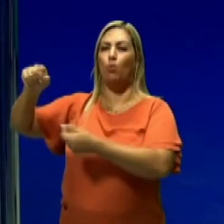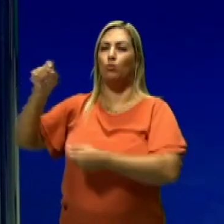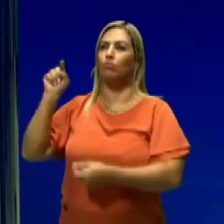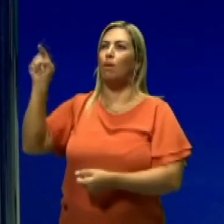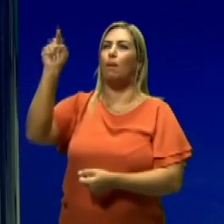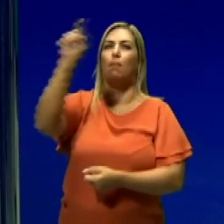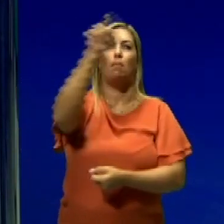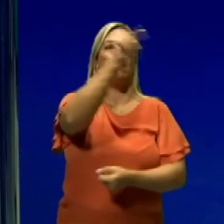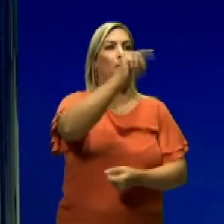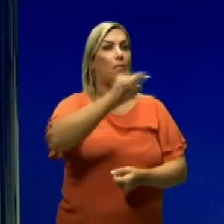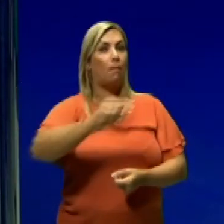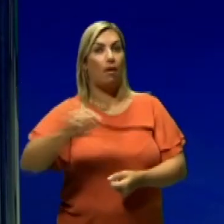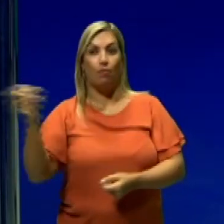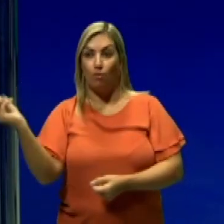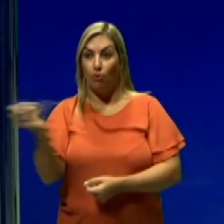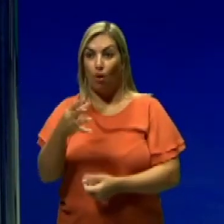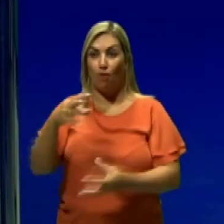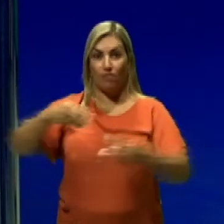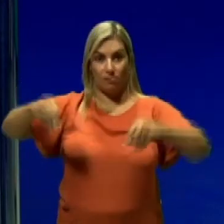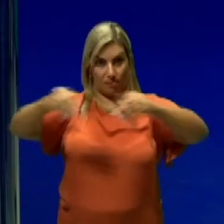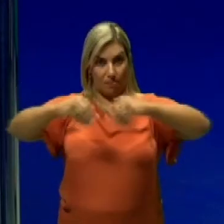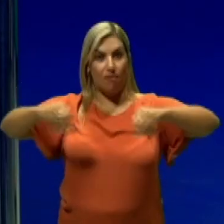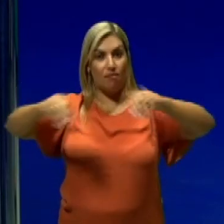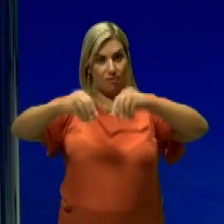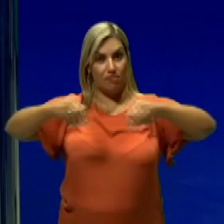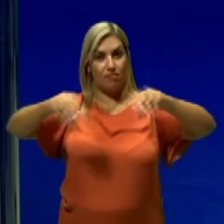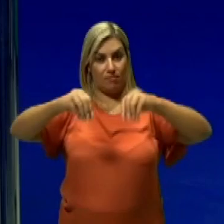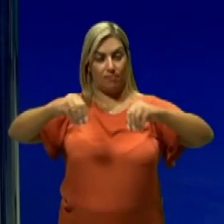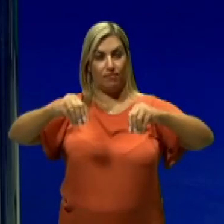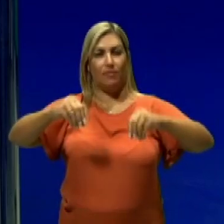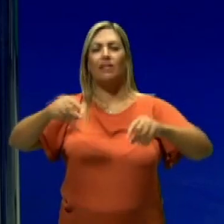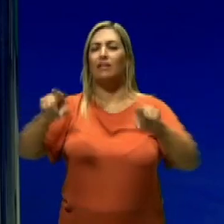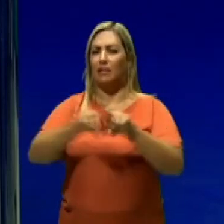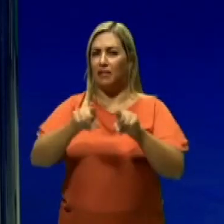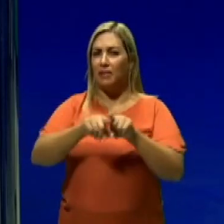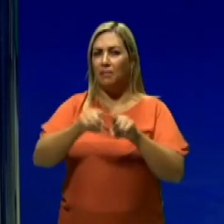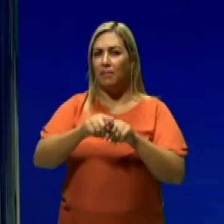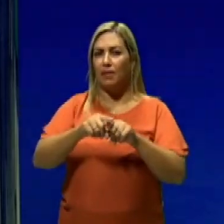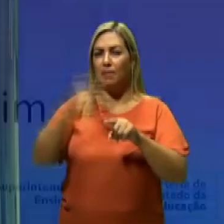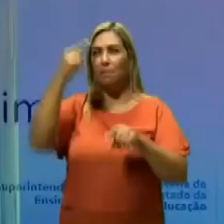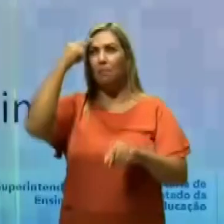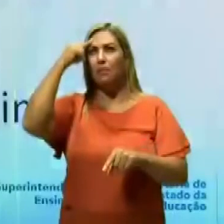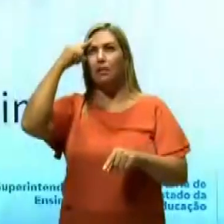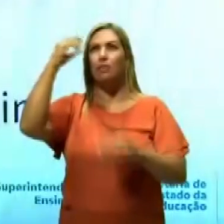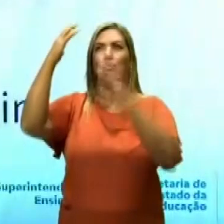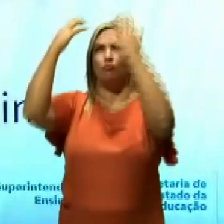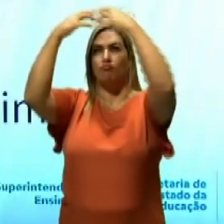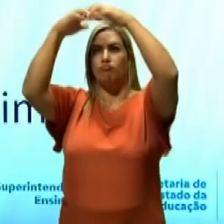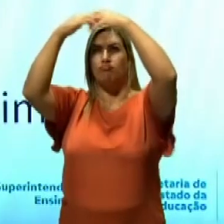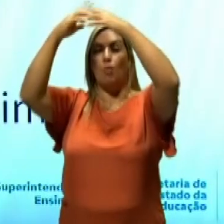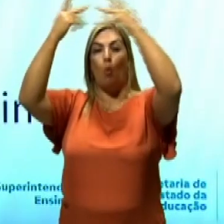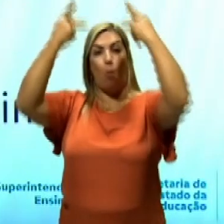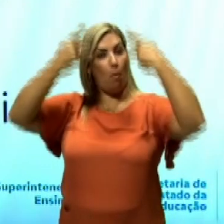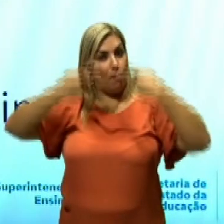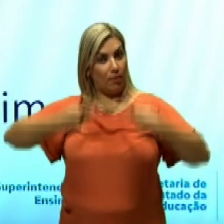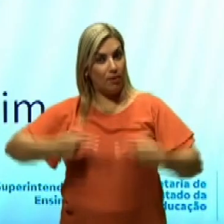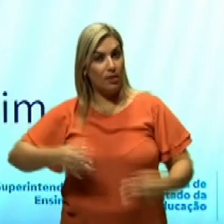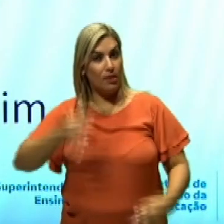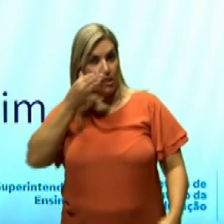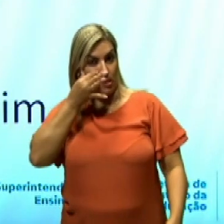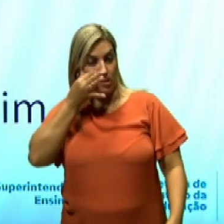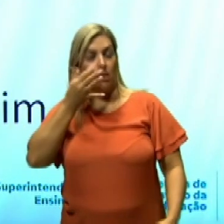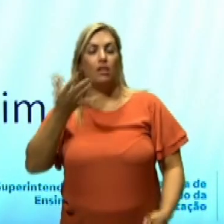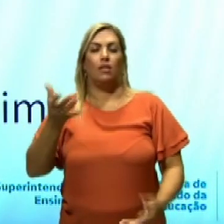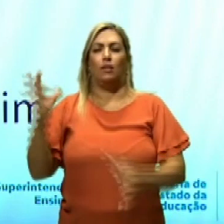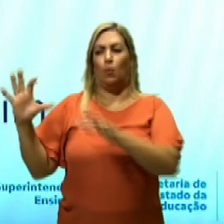descobrir novas terras e também vai ter o pensamento humanista que vem com o renascimento então assim